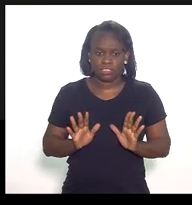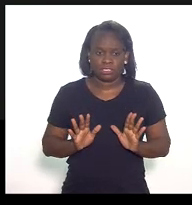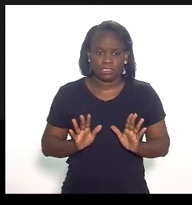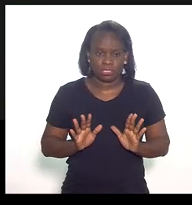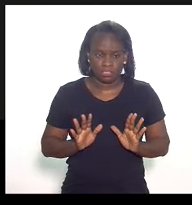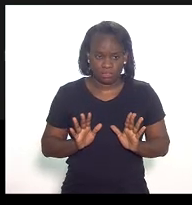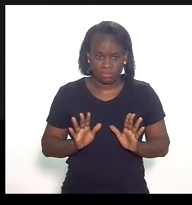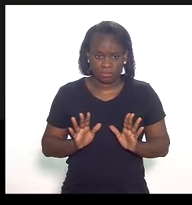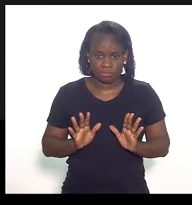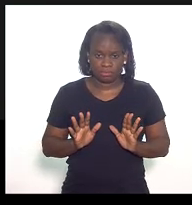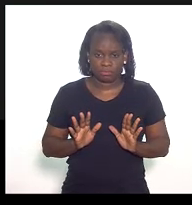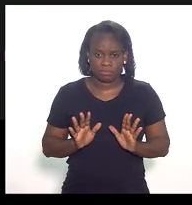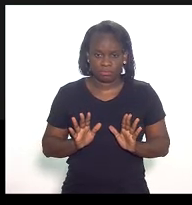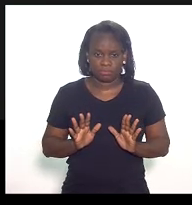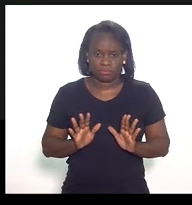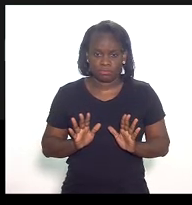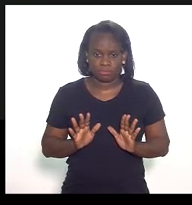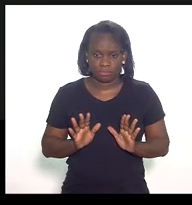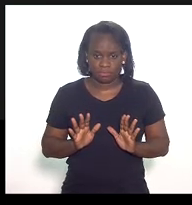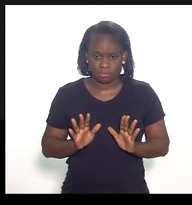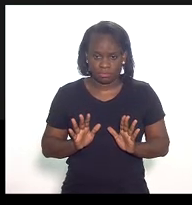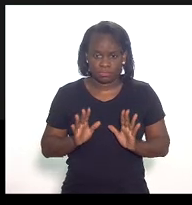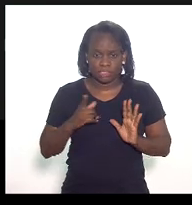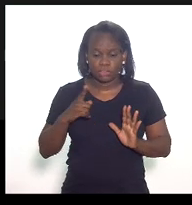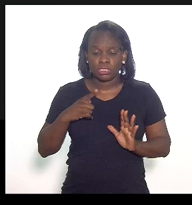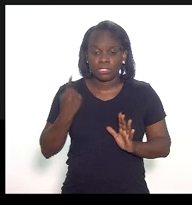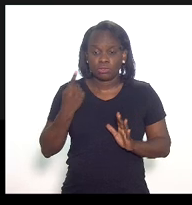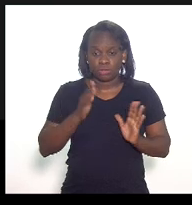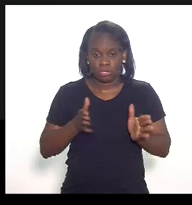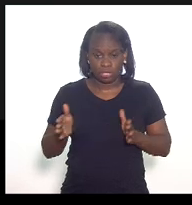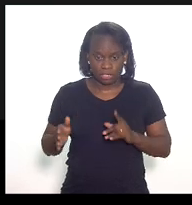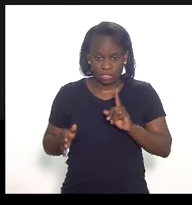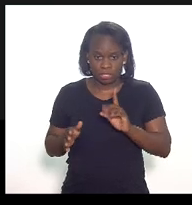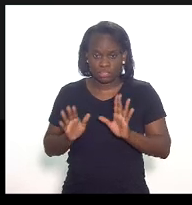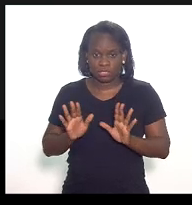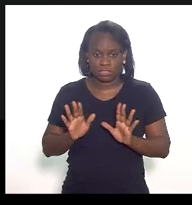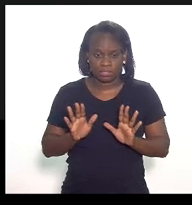Não há discussão. Não, mas eu tenho uma questão de ordem.